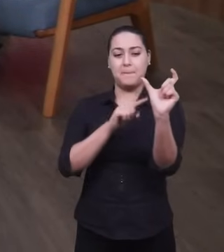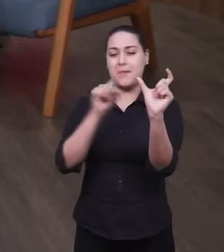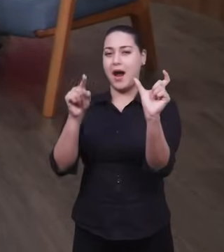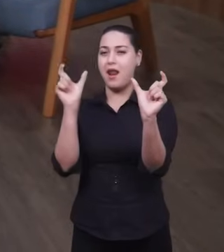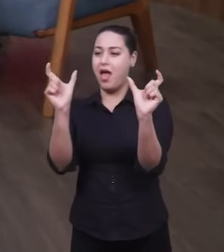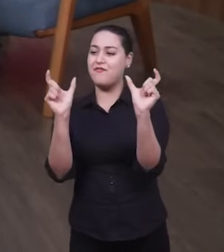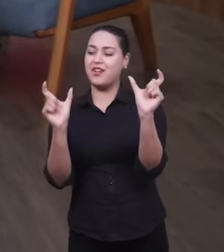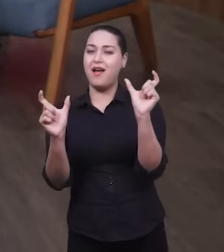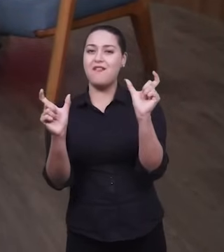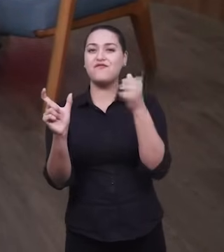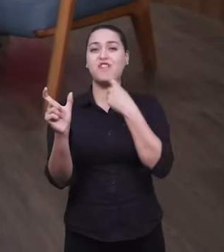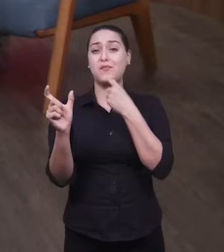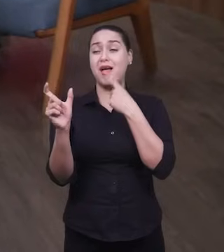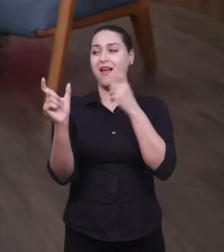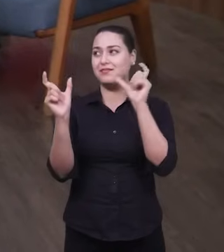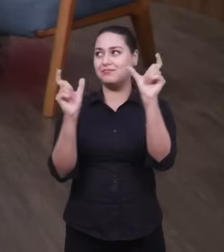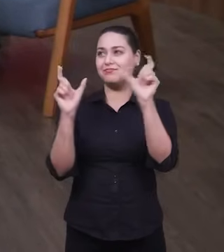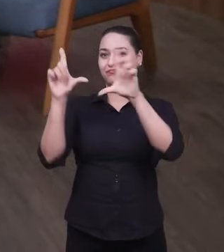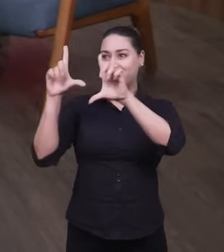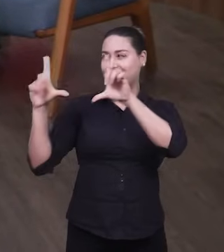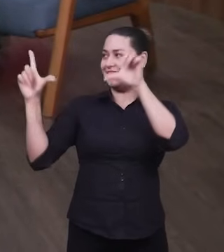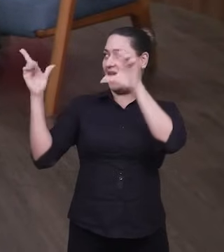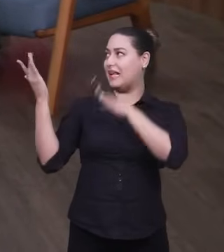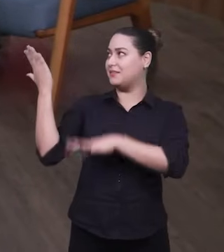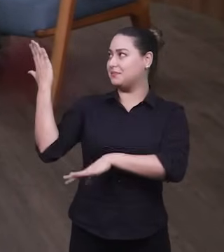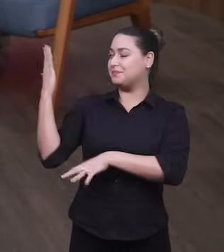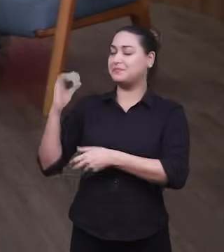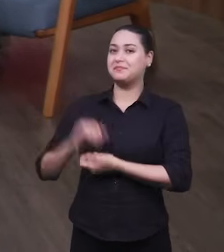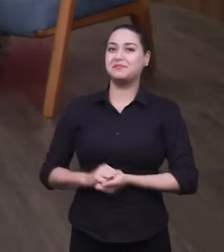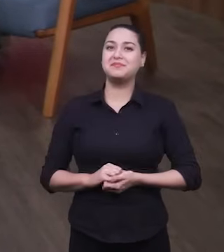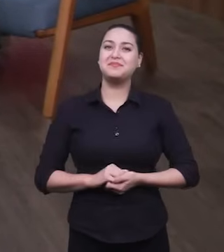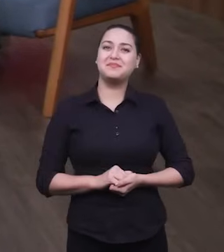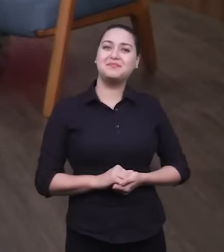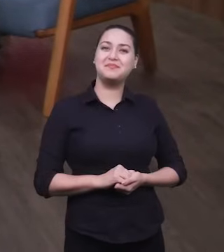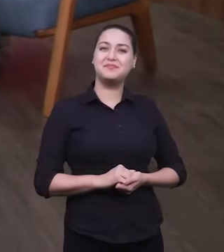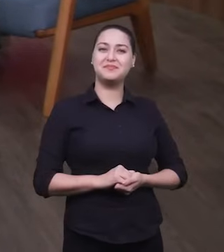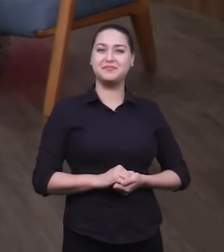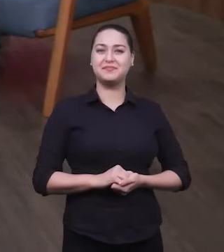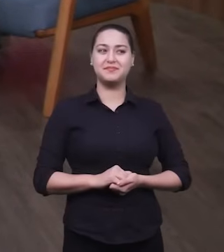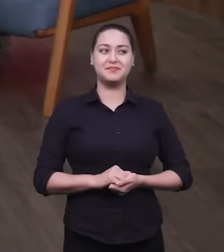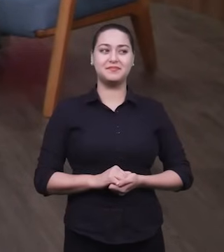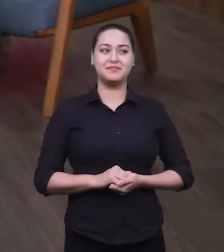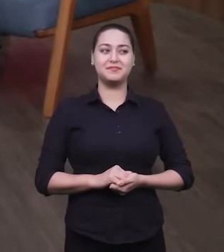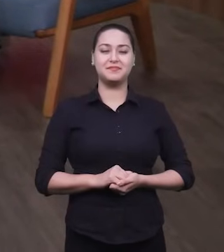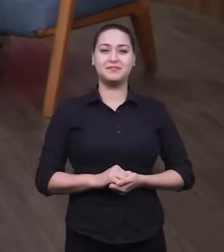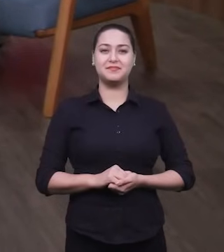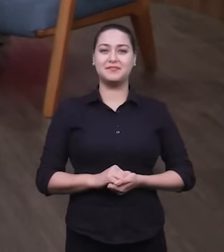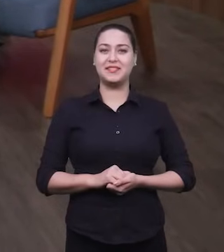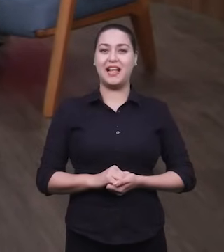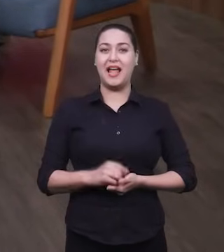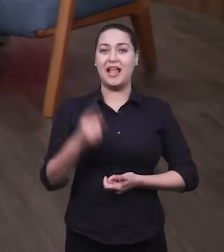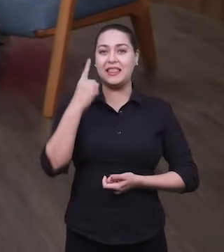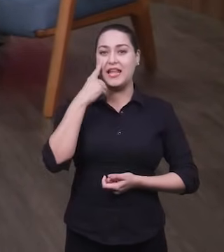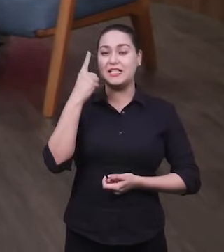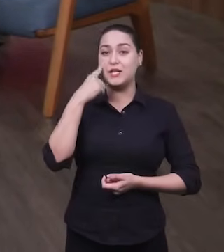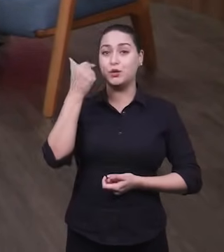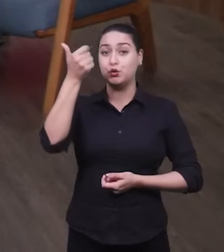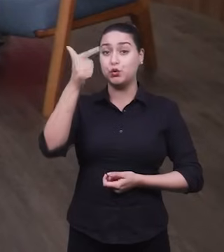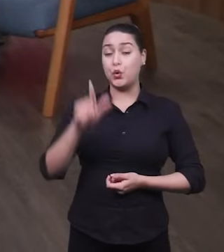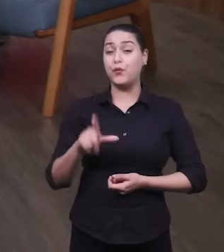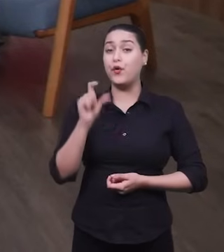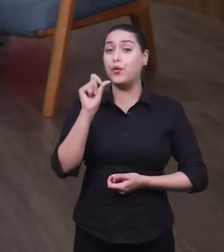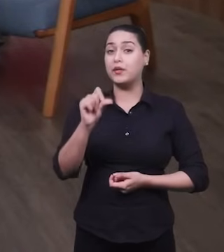que estão em negrito aqui? Ali o que chama a atenção